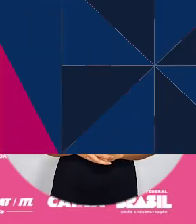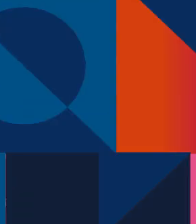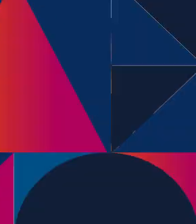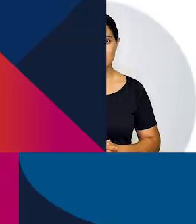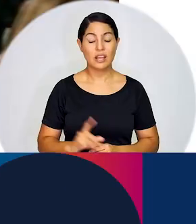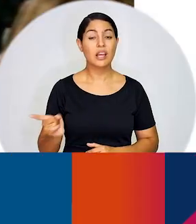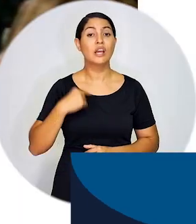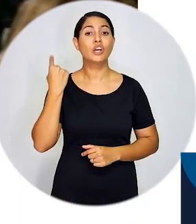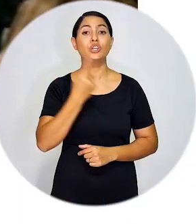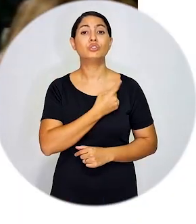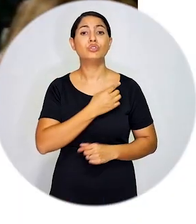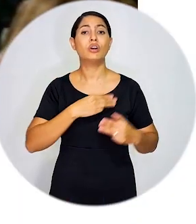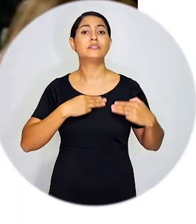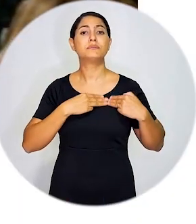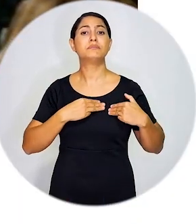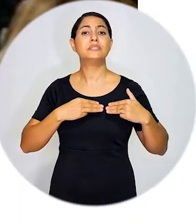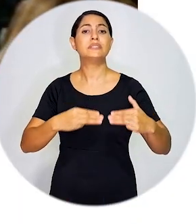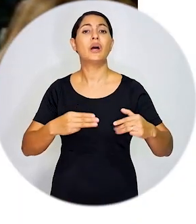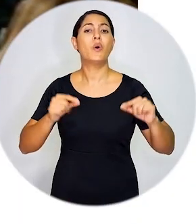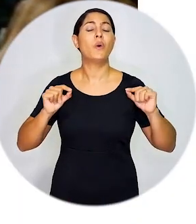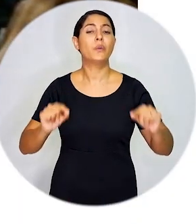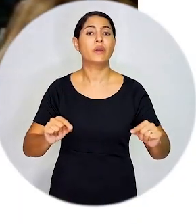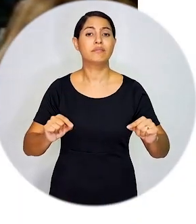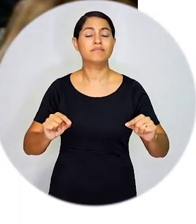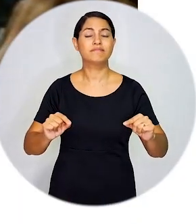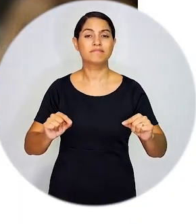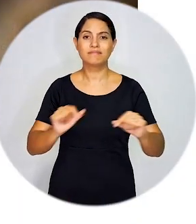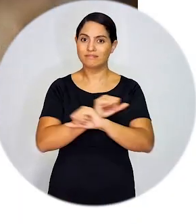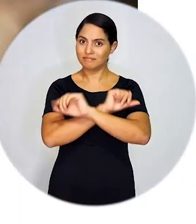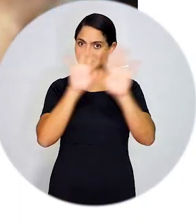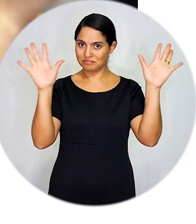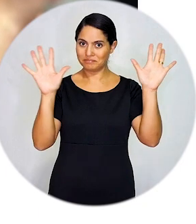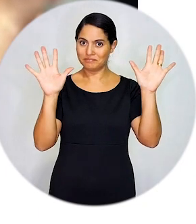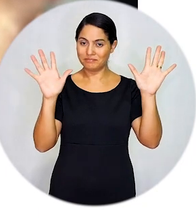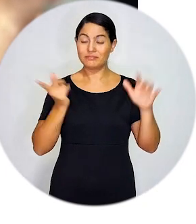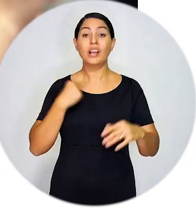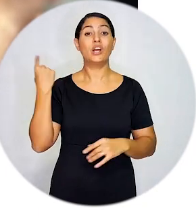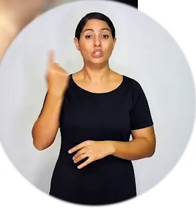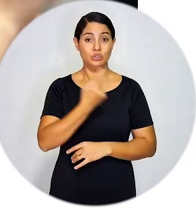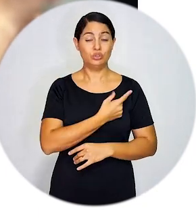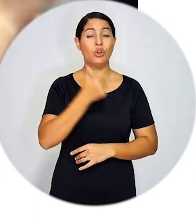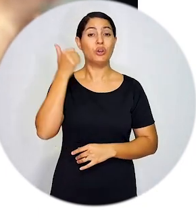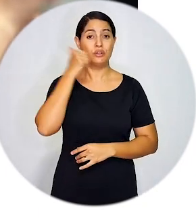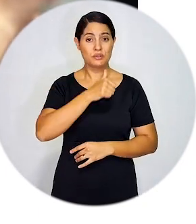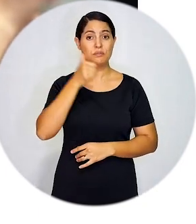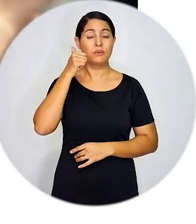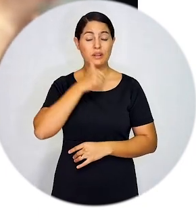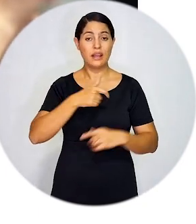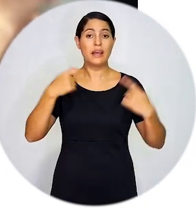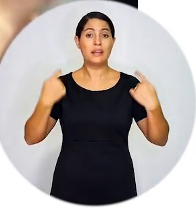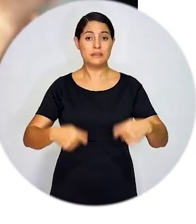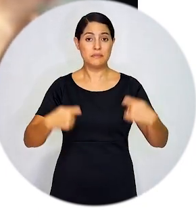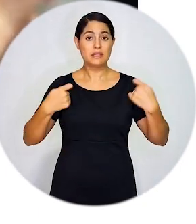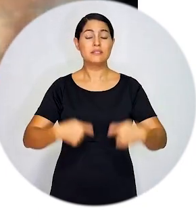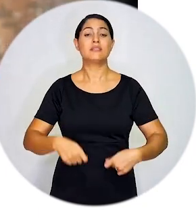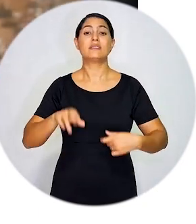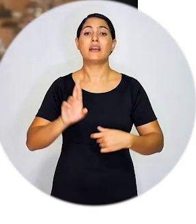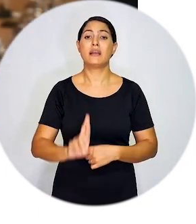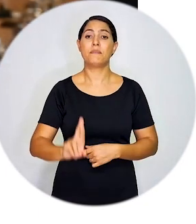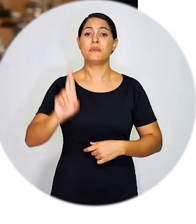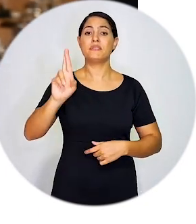Seccionais. E nossa missão, diante dessa estatística, é clara. Devemos aumentar essa